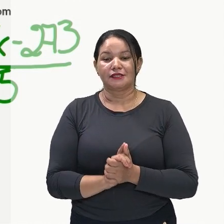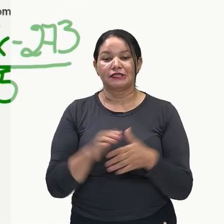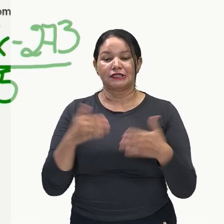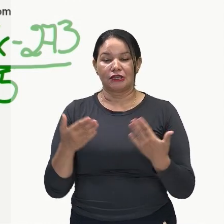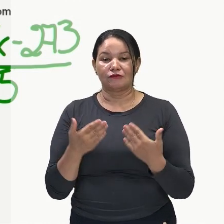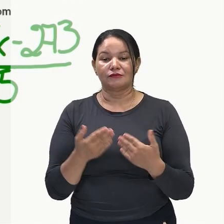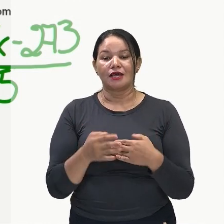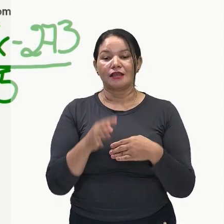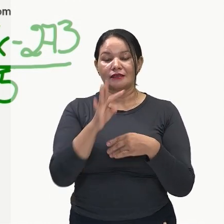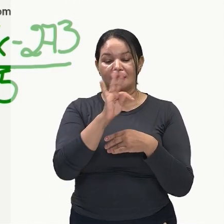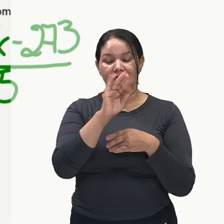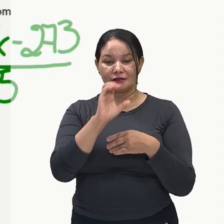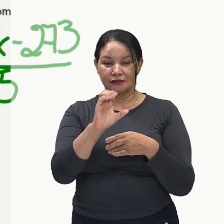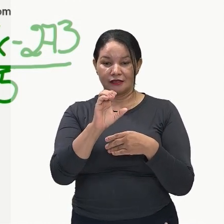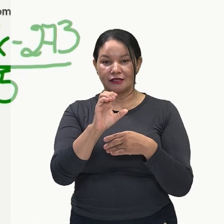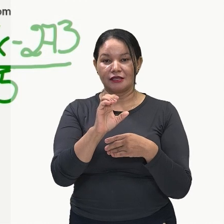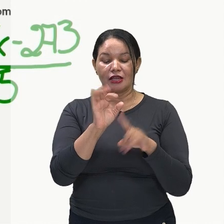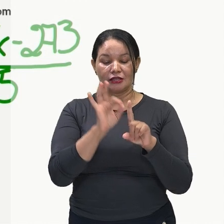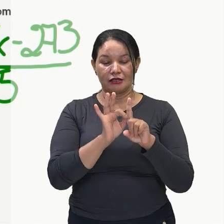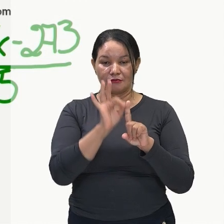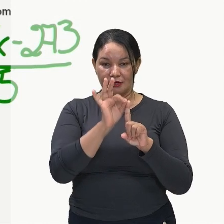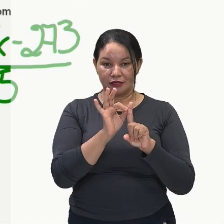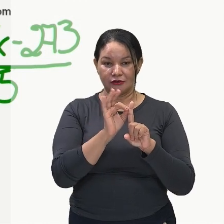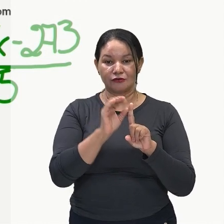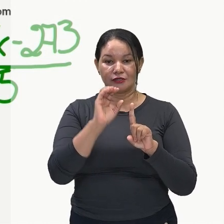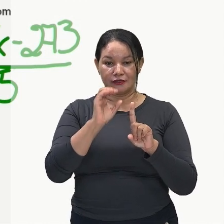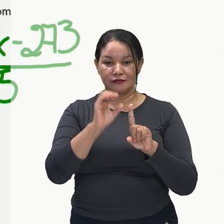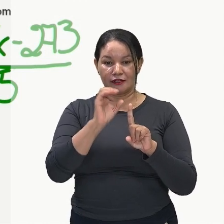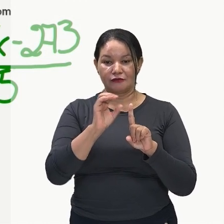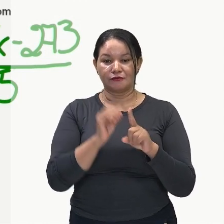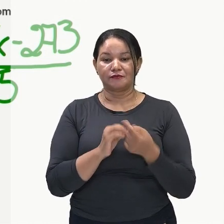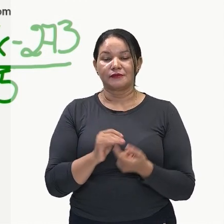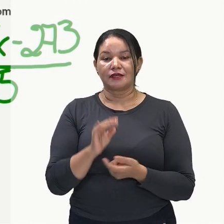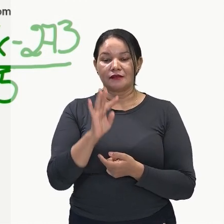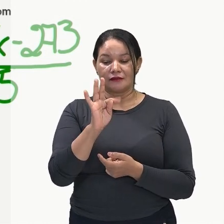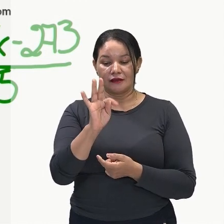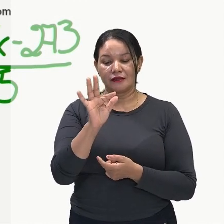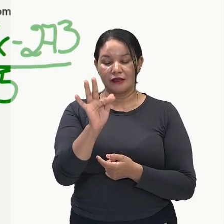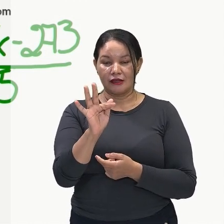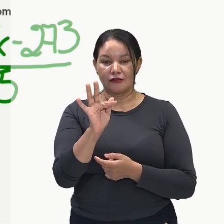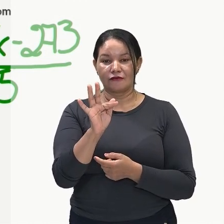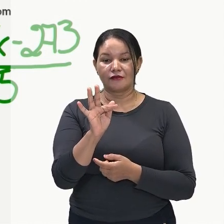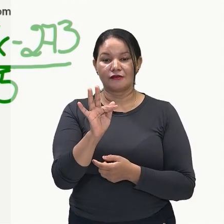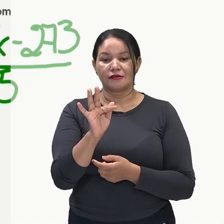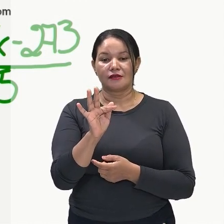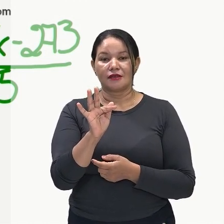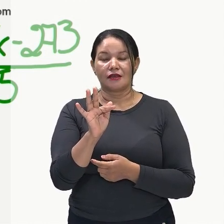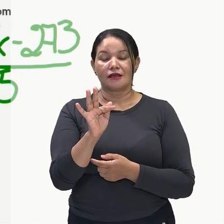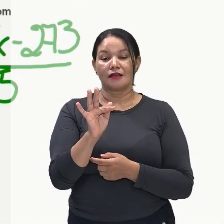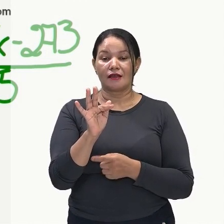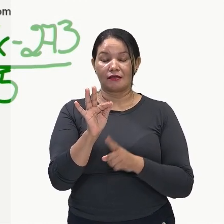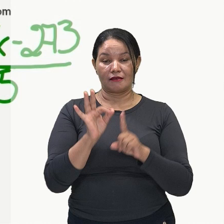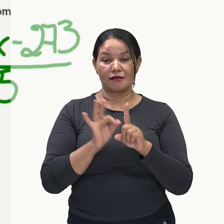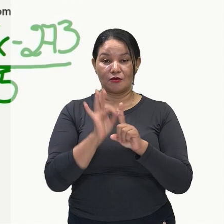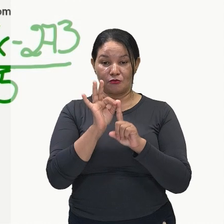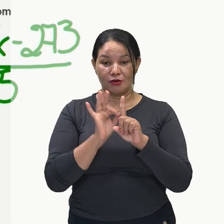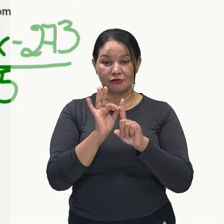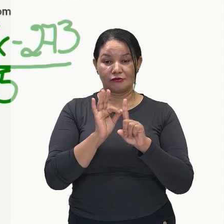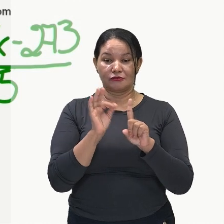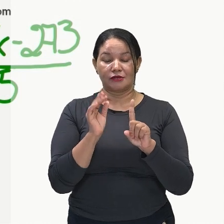a temperatura em Celsius, TF é a